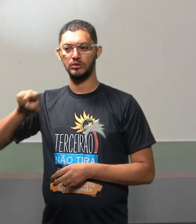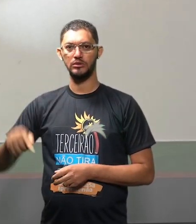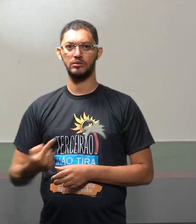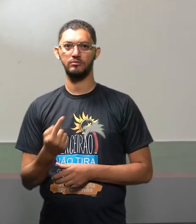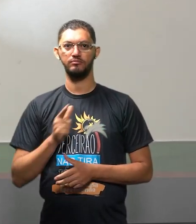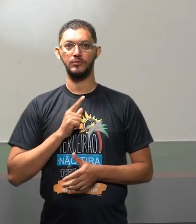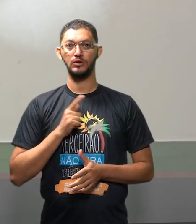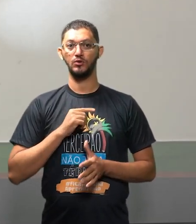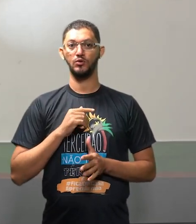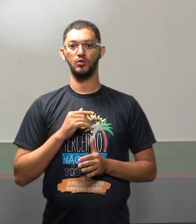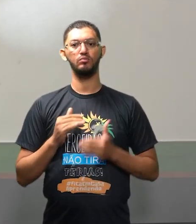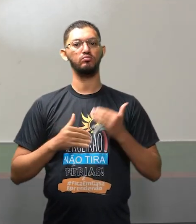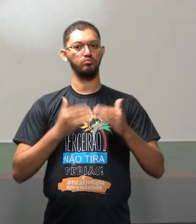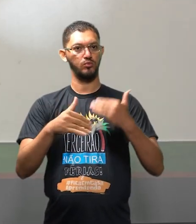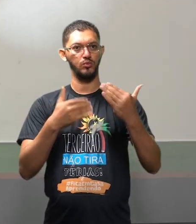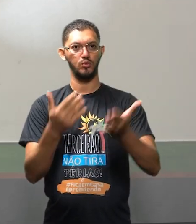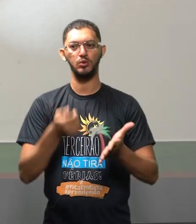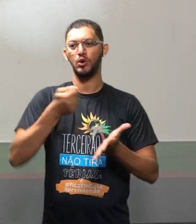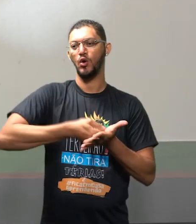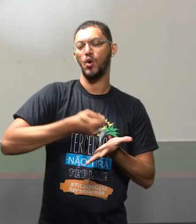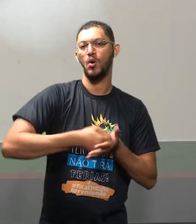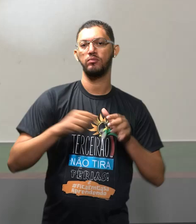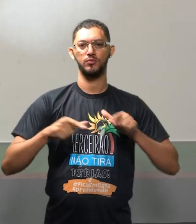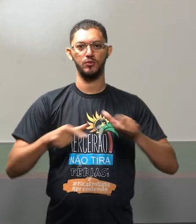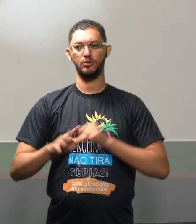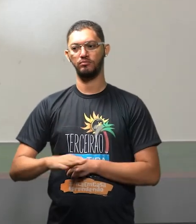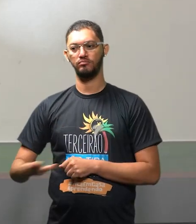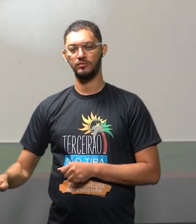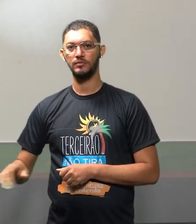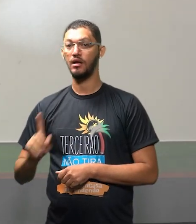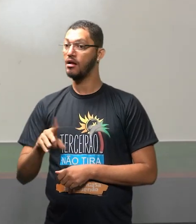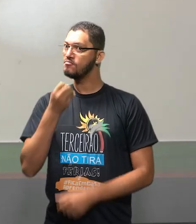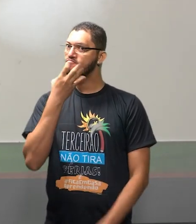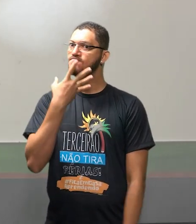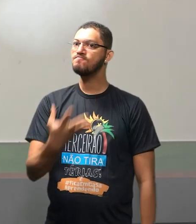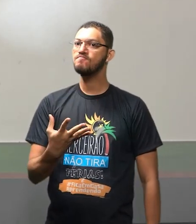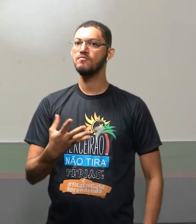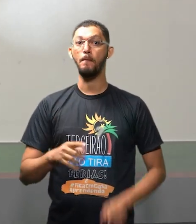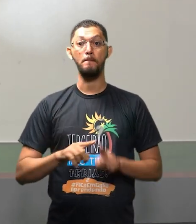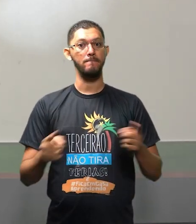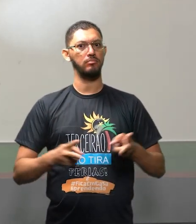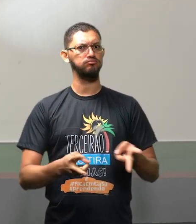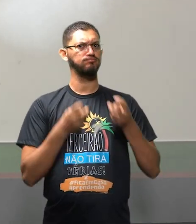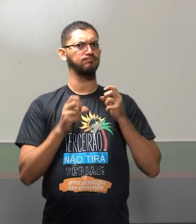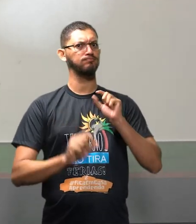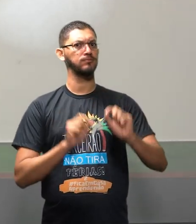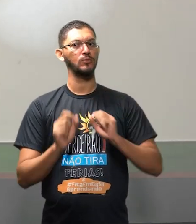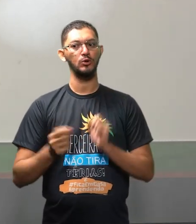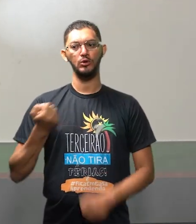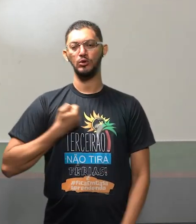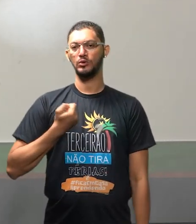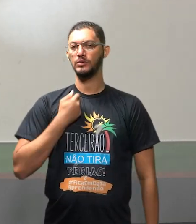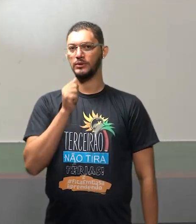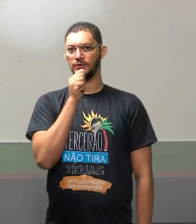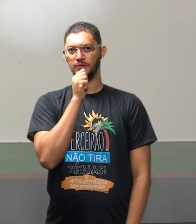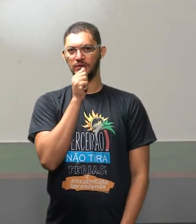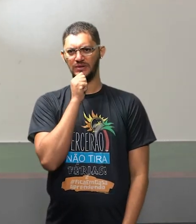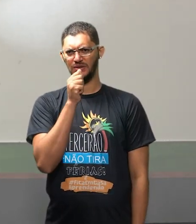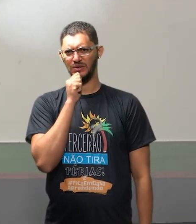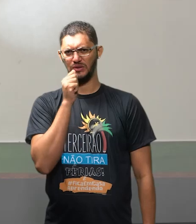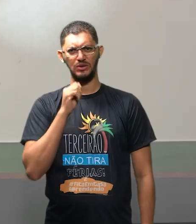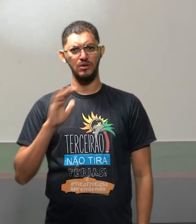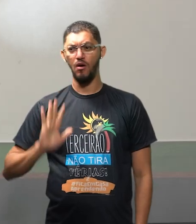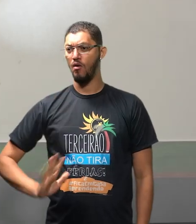um certo avanço no combate ao trabalho infantil. Isso é uma coisa boa, mas percebemos que esse número ainda é um número